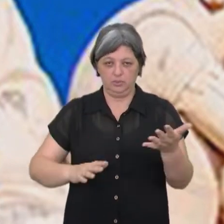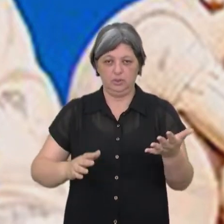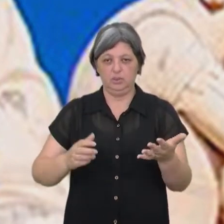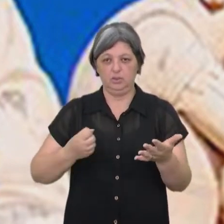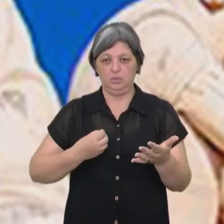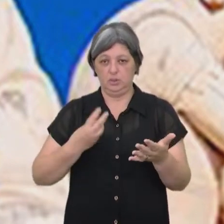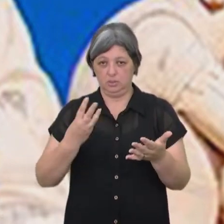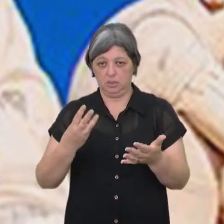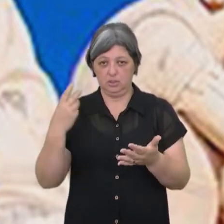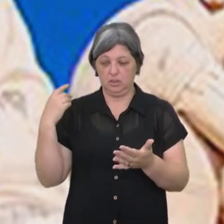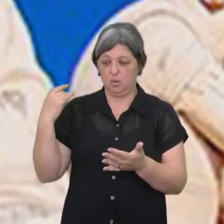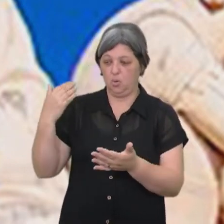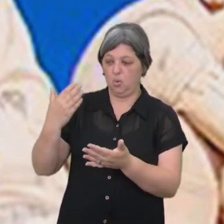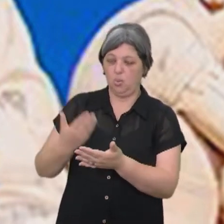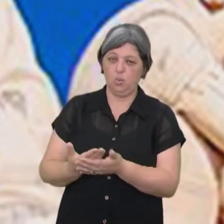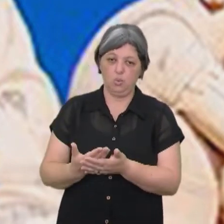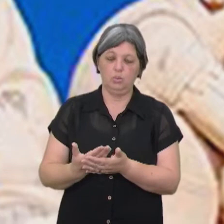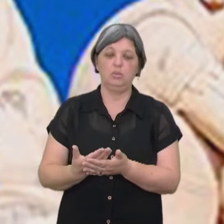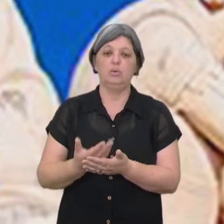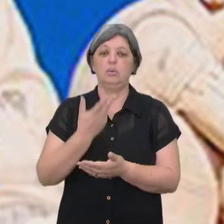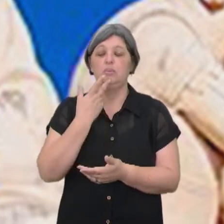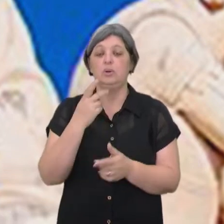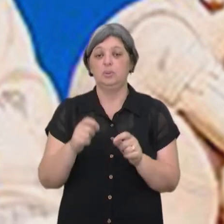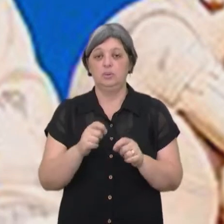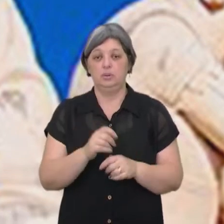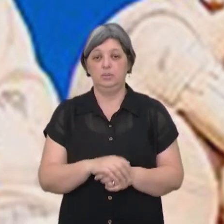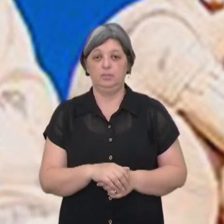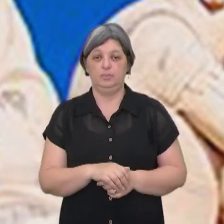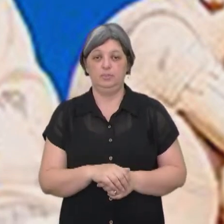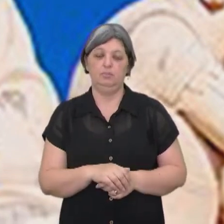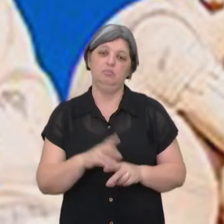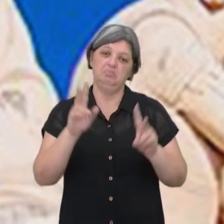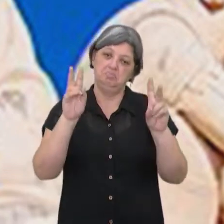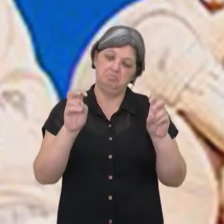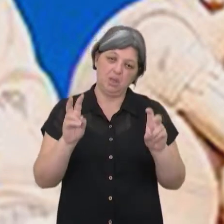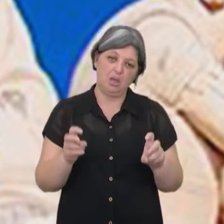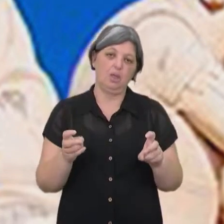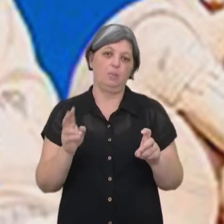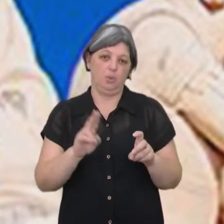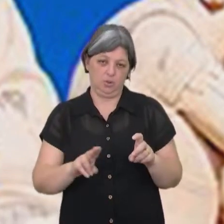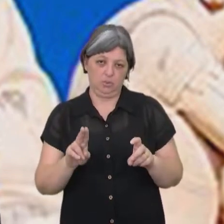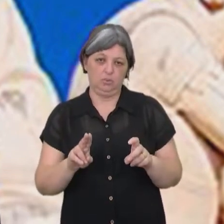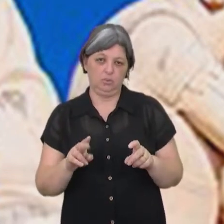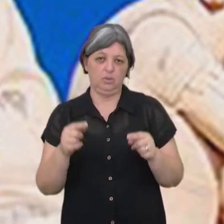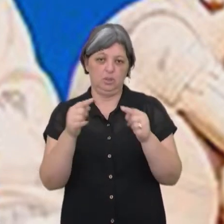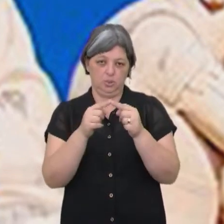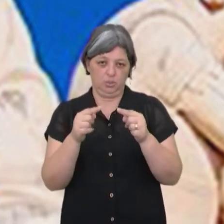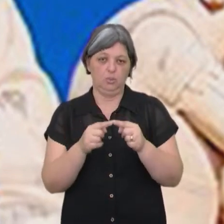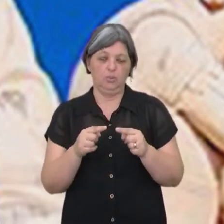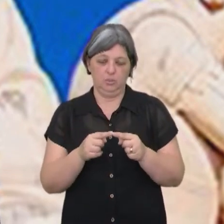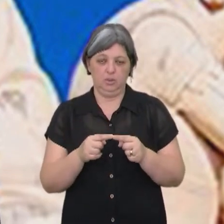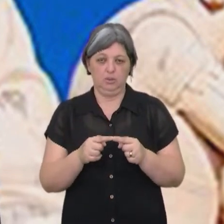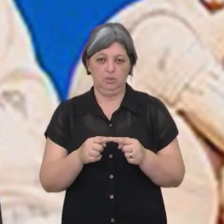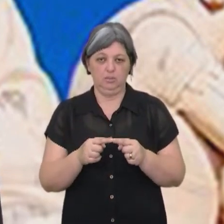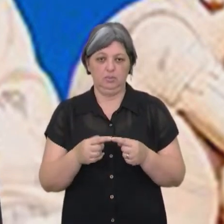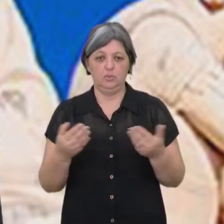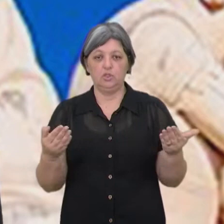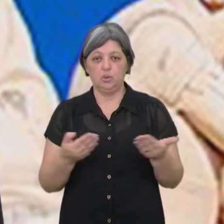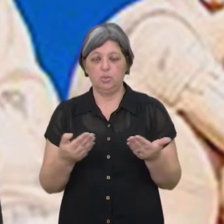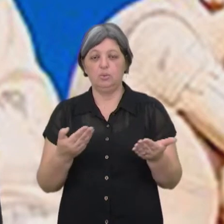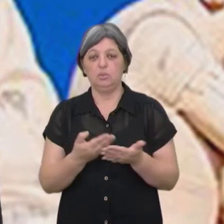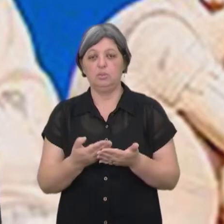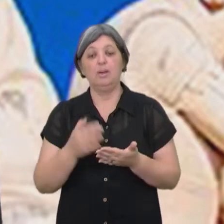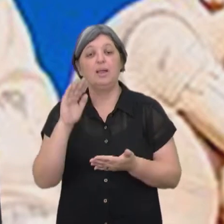3, aonde a gente fala de assuntos, termos, tal, que tem a ver com esse assunto, para a gente